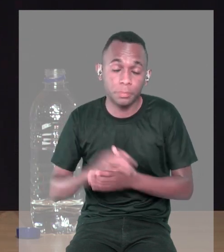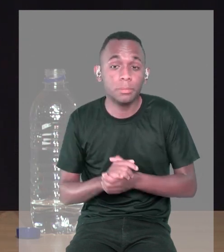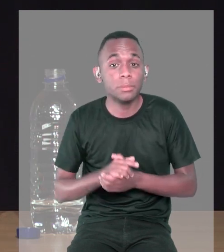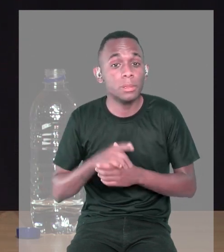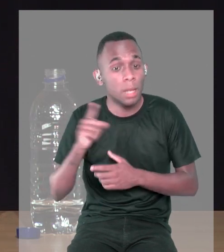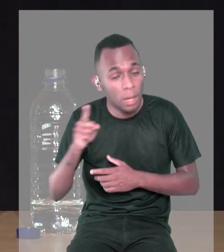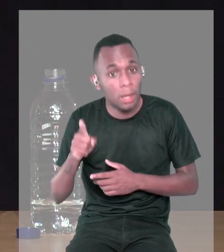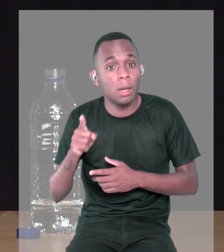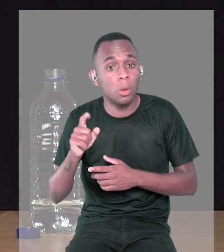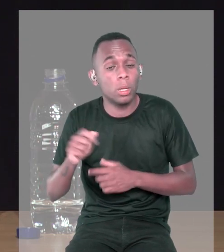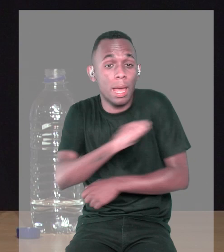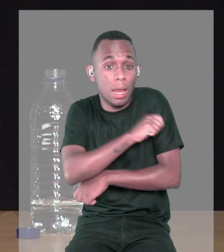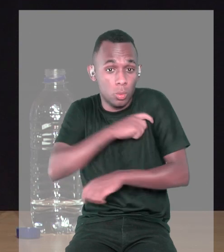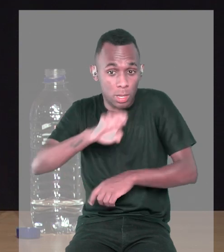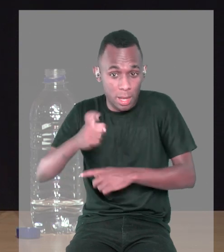ao Mundo.